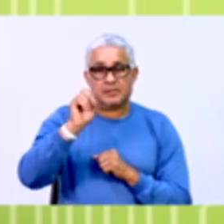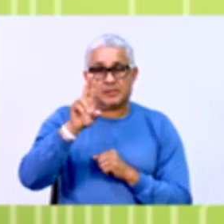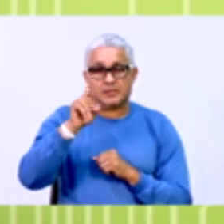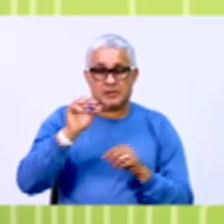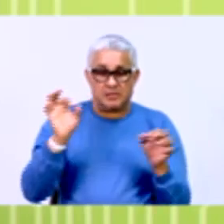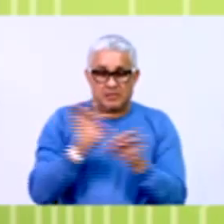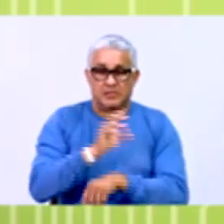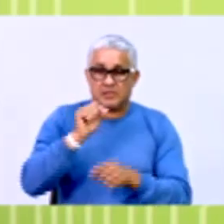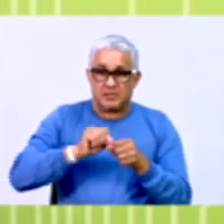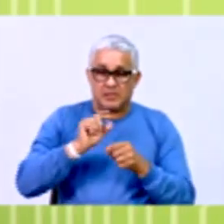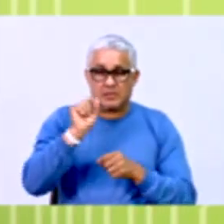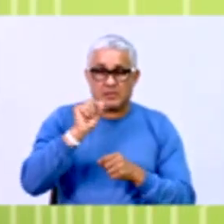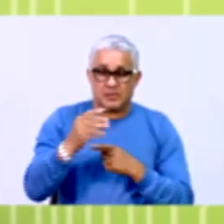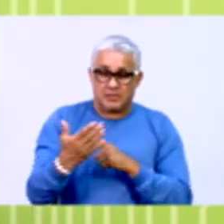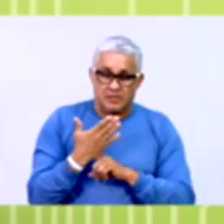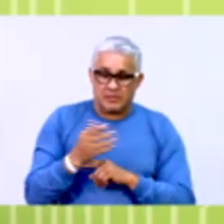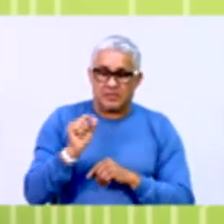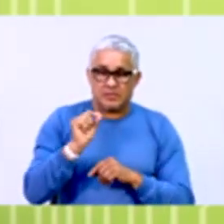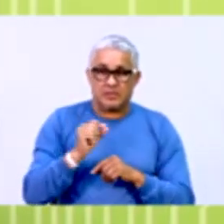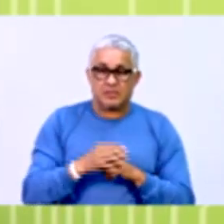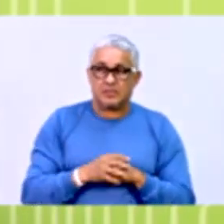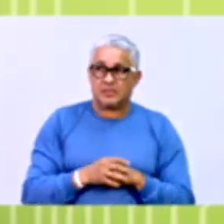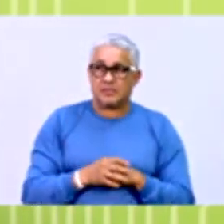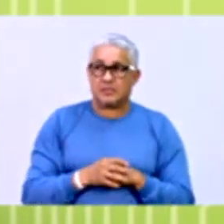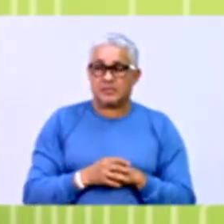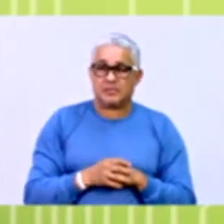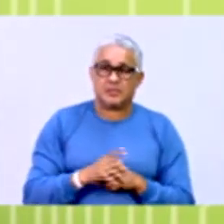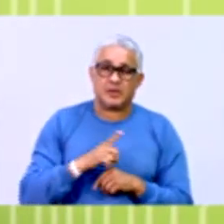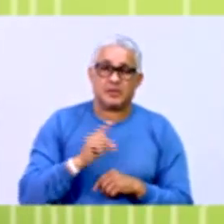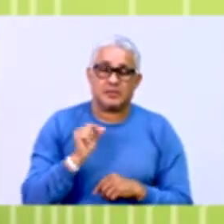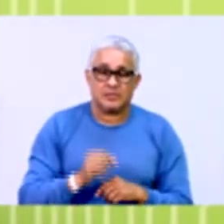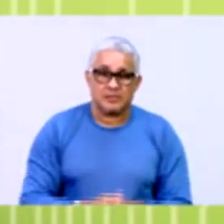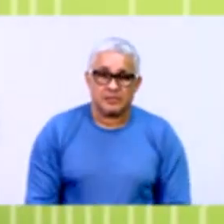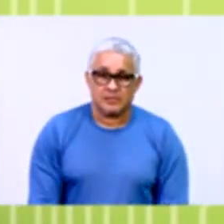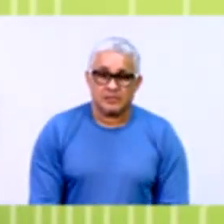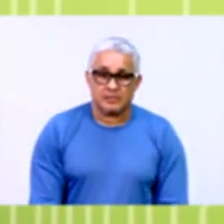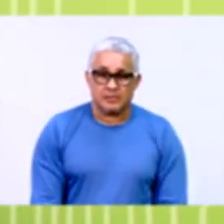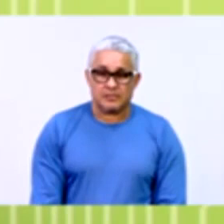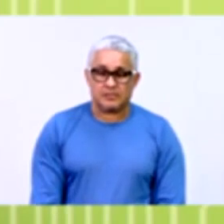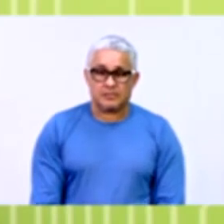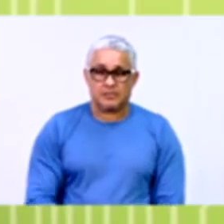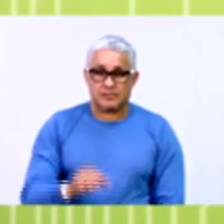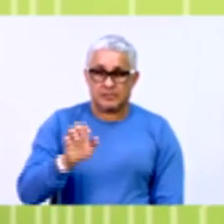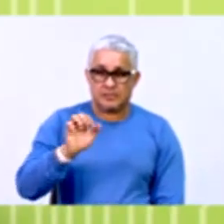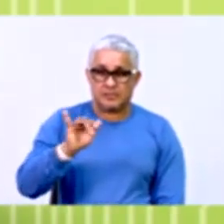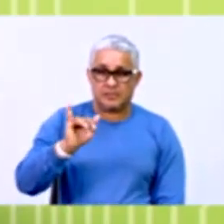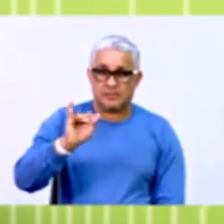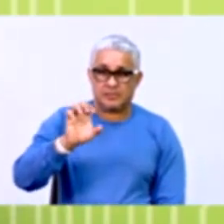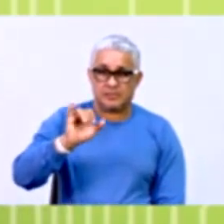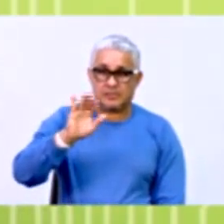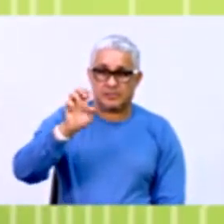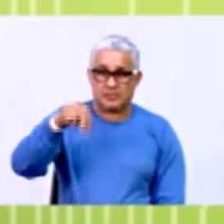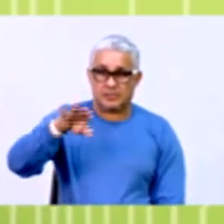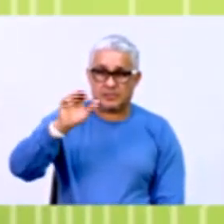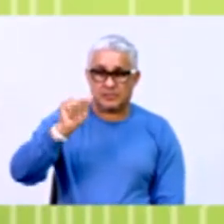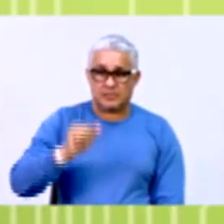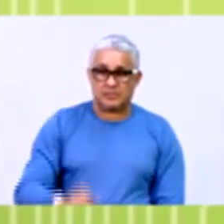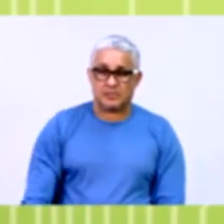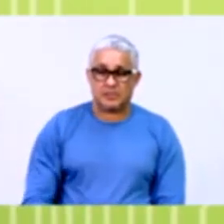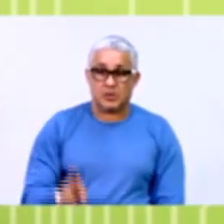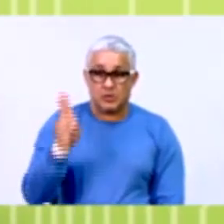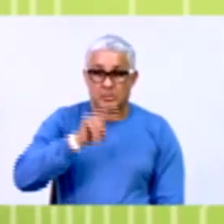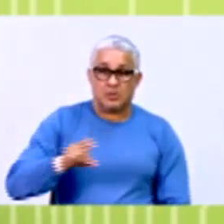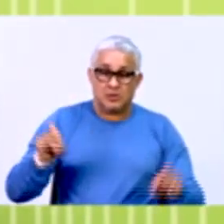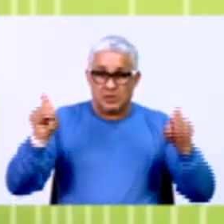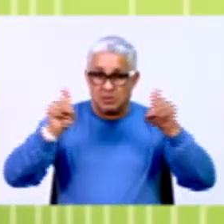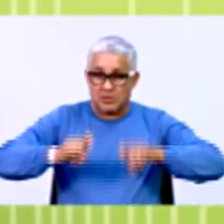Então, trouxe o quê? Aí começou, então, a ter uma eficiência maior na auditoria. Por quê? Quando se usa o